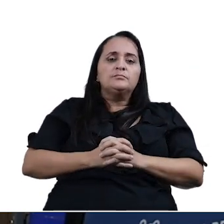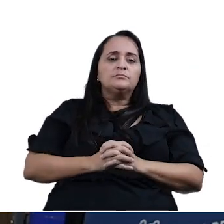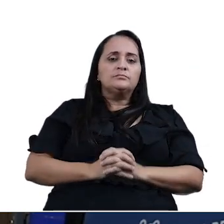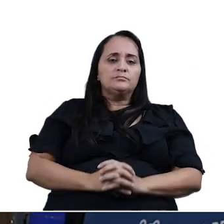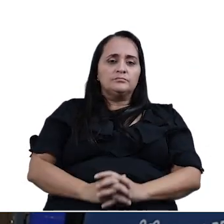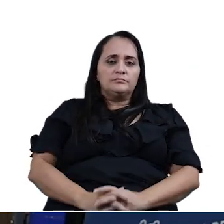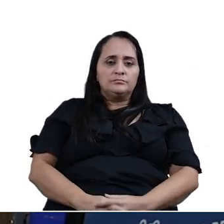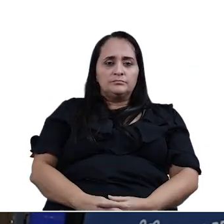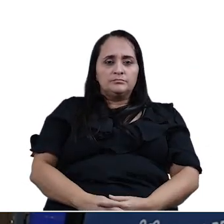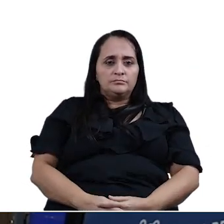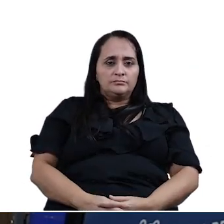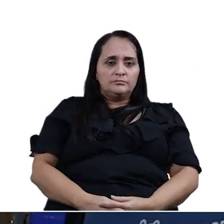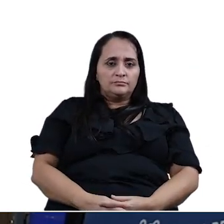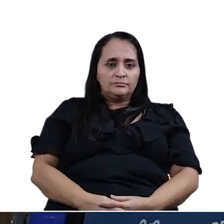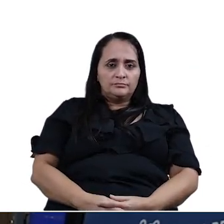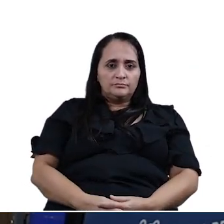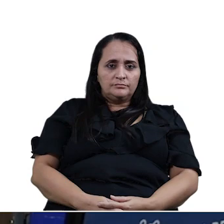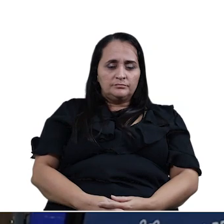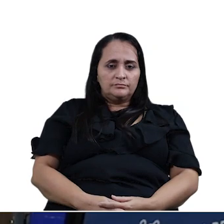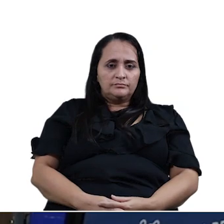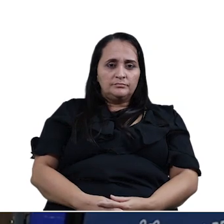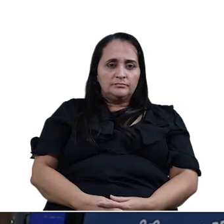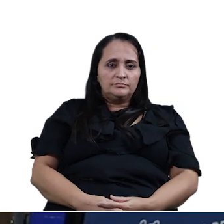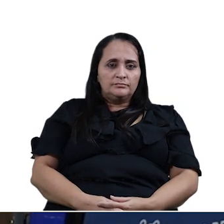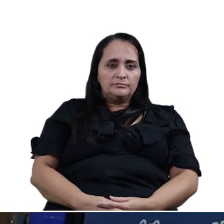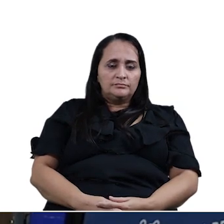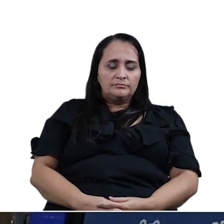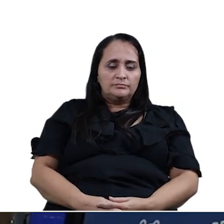mais 3.